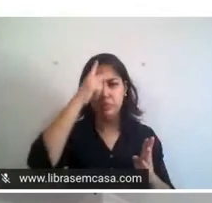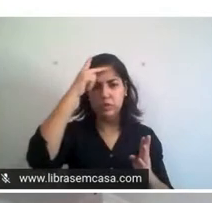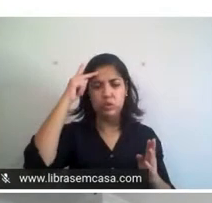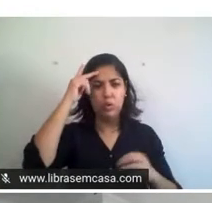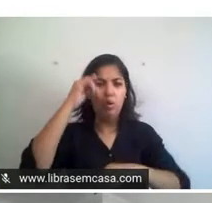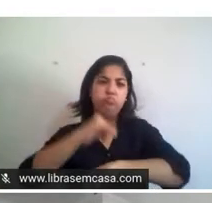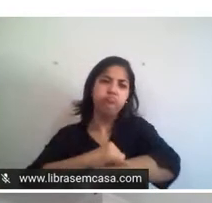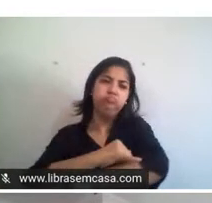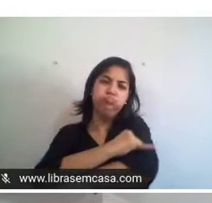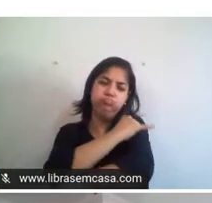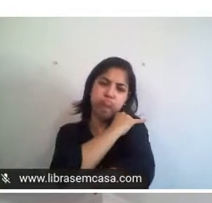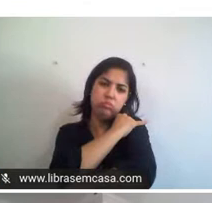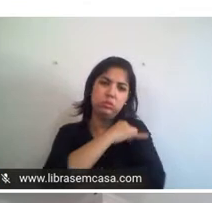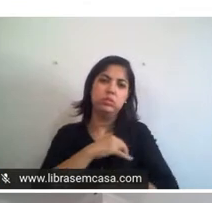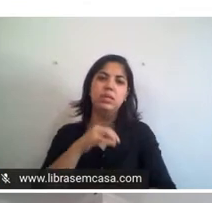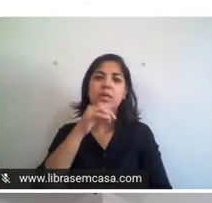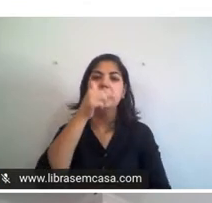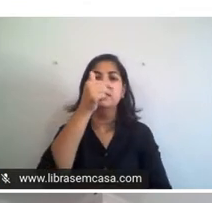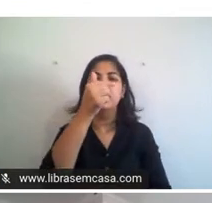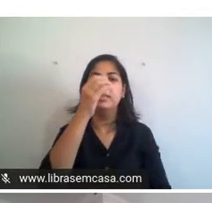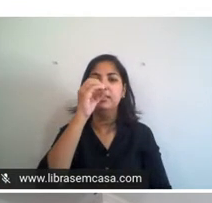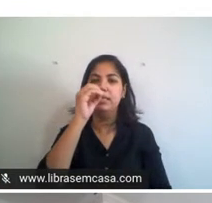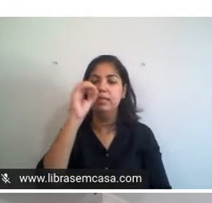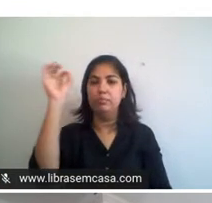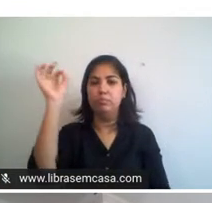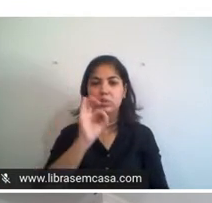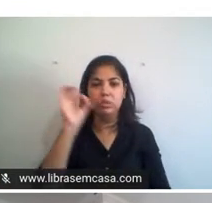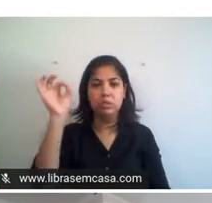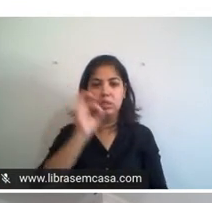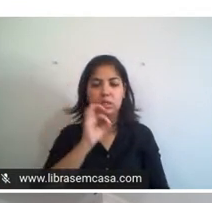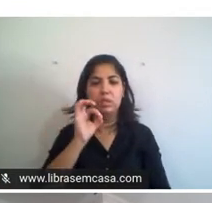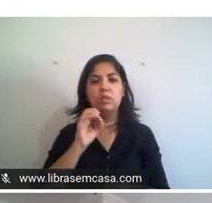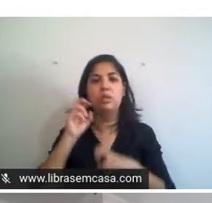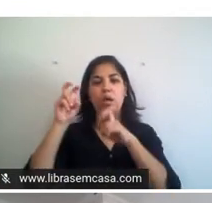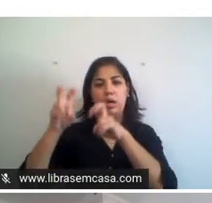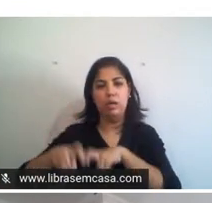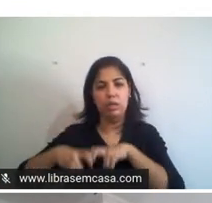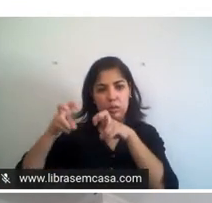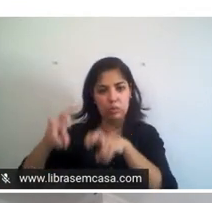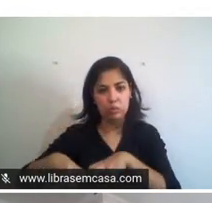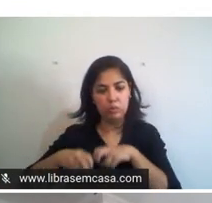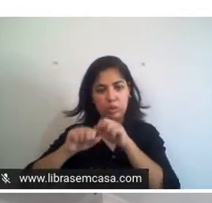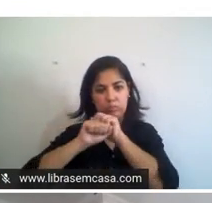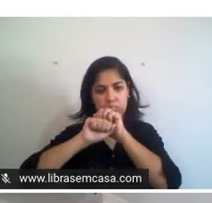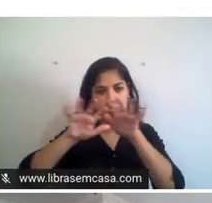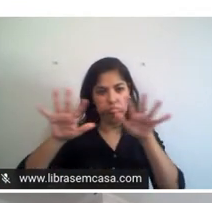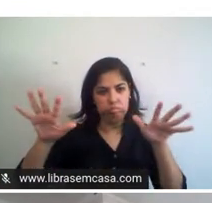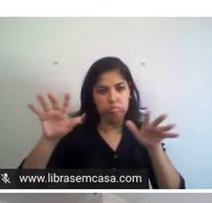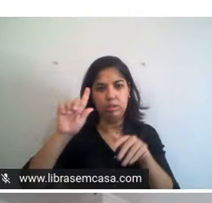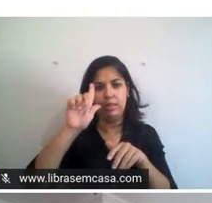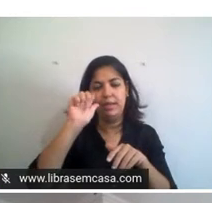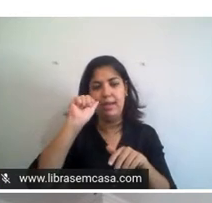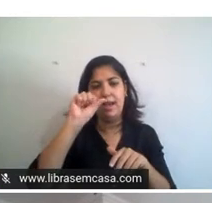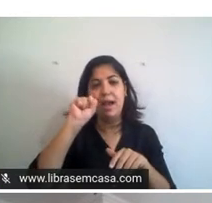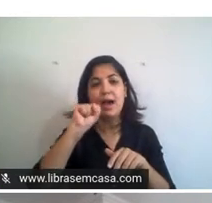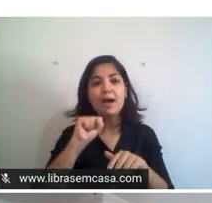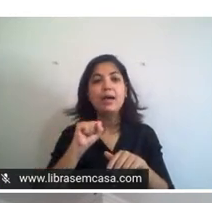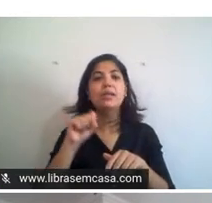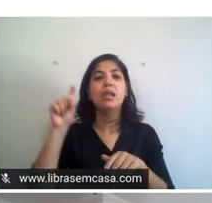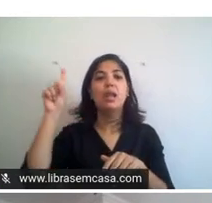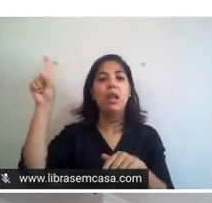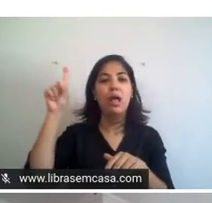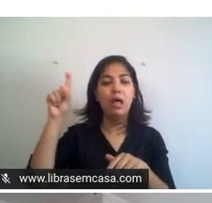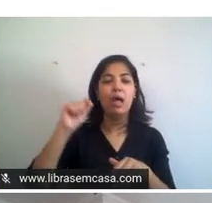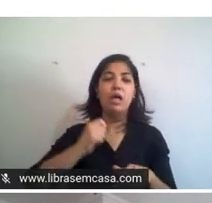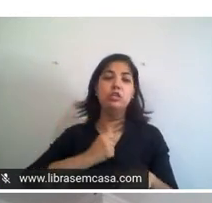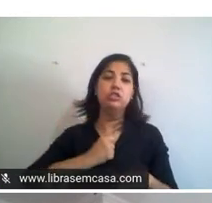as 70% das emissões do campo, né, da agricultura, a gravidade na Argentina, do desmatamento dos